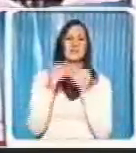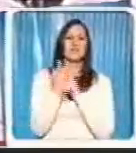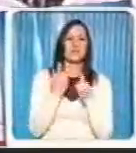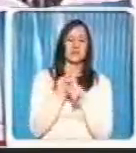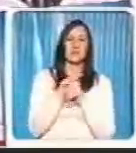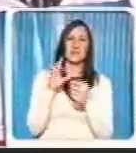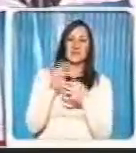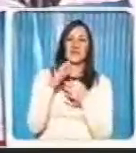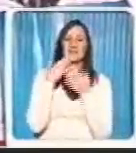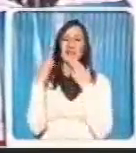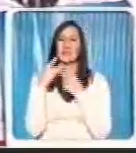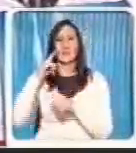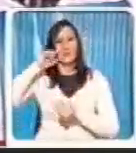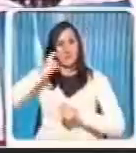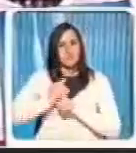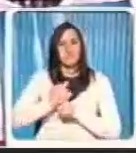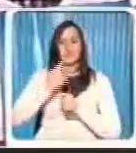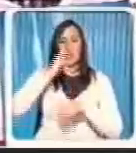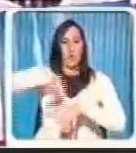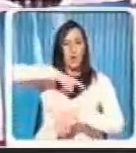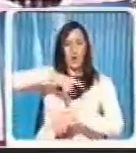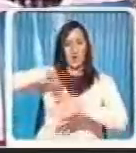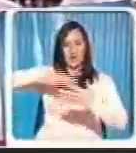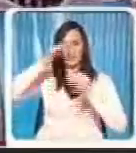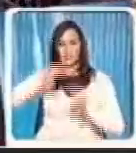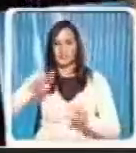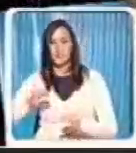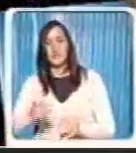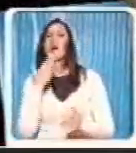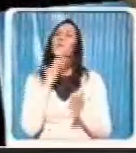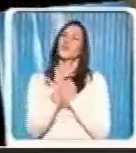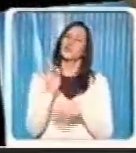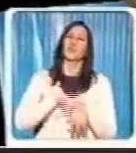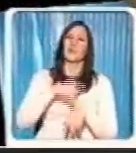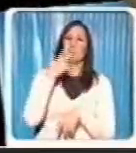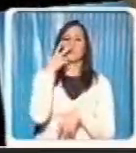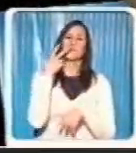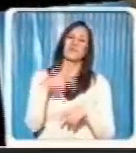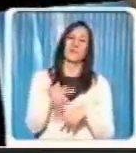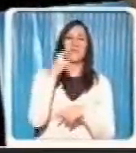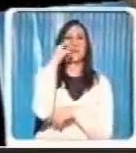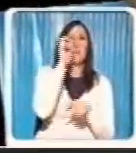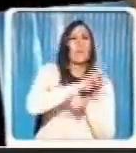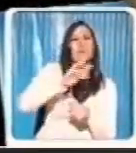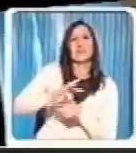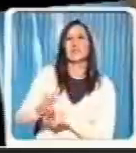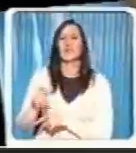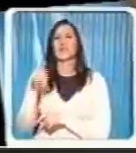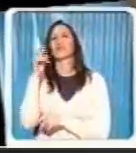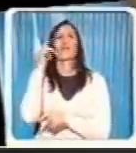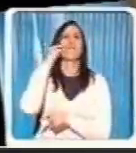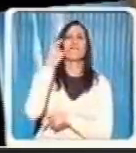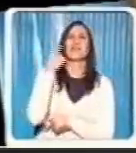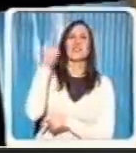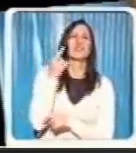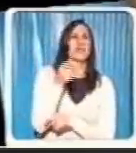atividade teatral, que é muito exigente em termos de horários, ela realmente aproveitou esse tempo para ver museus, para viajar muito,